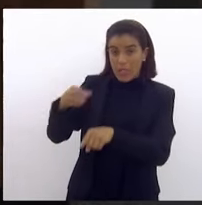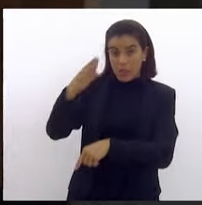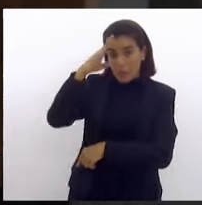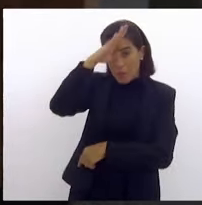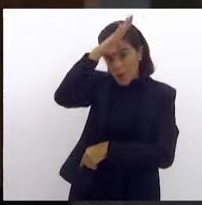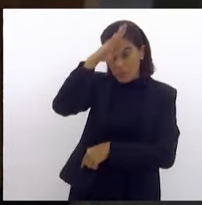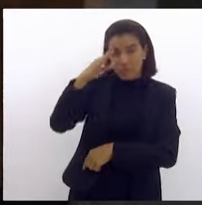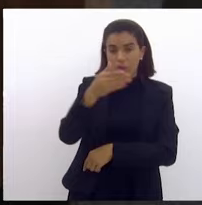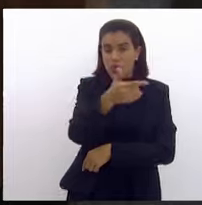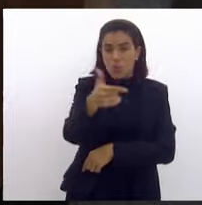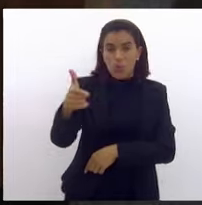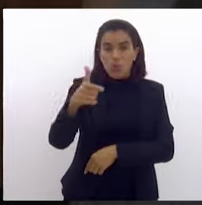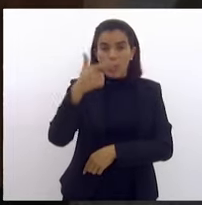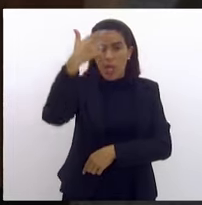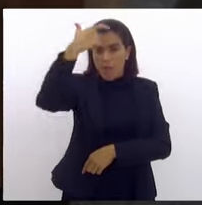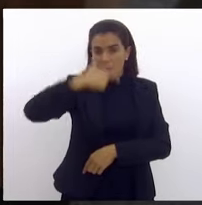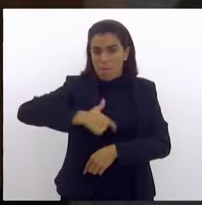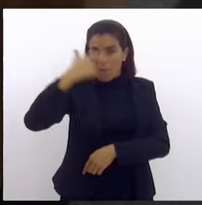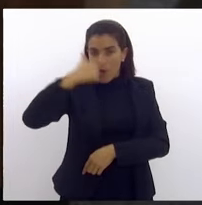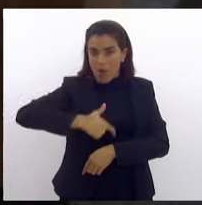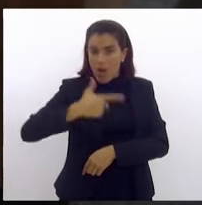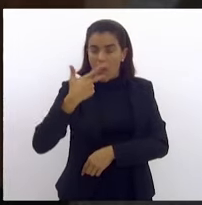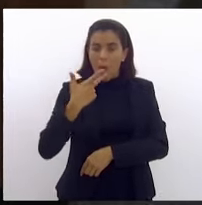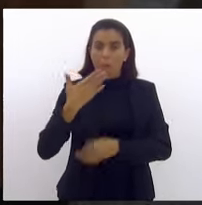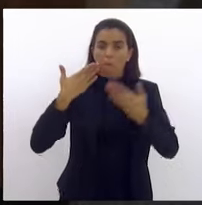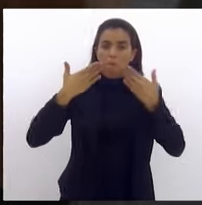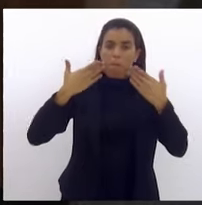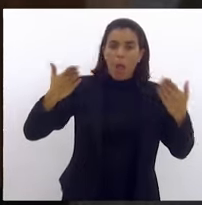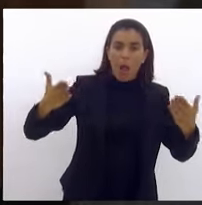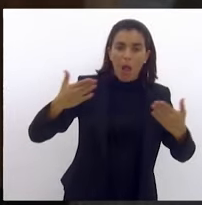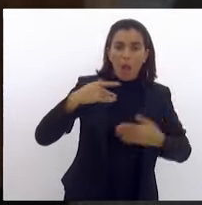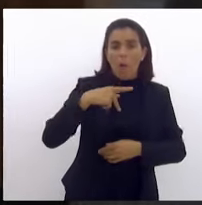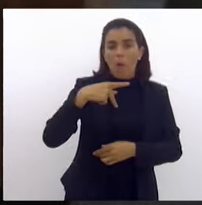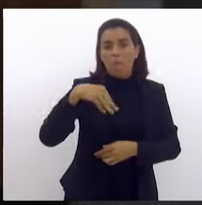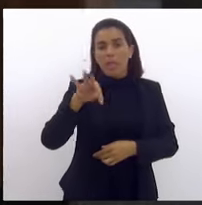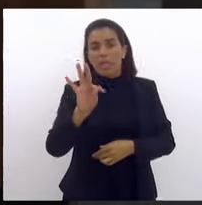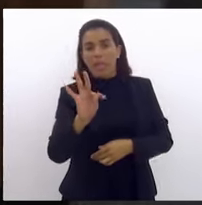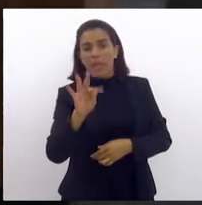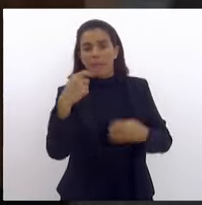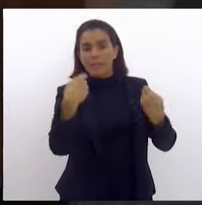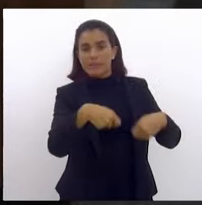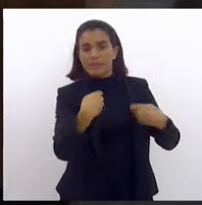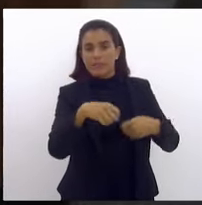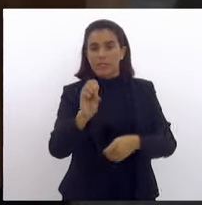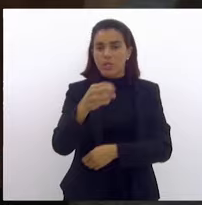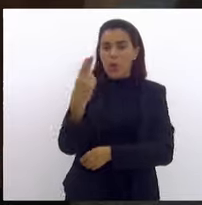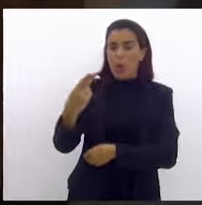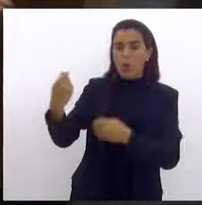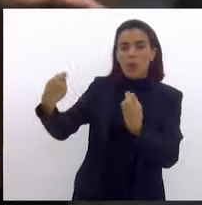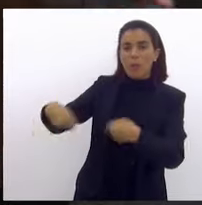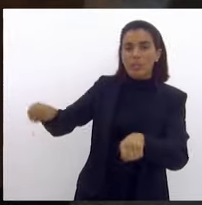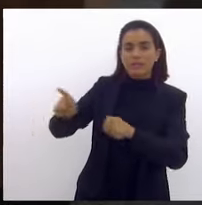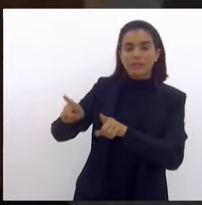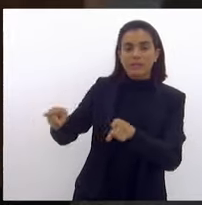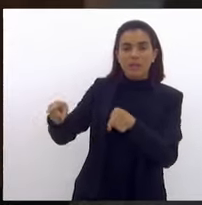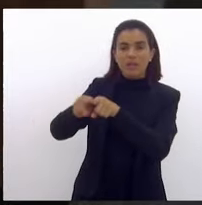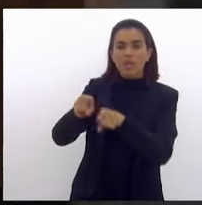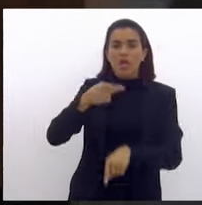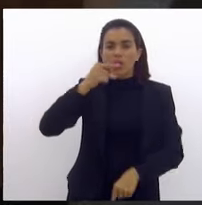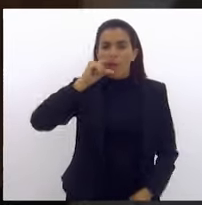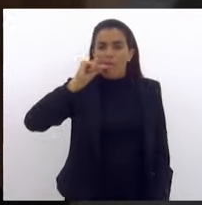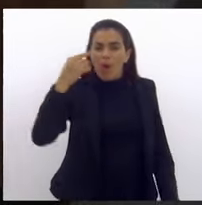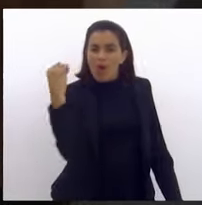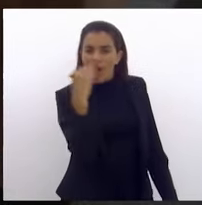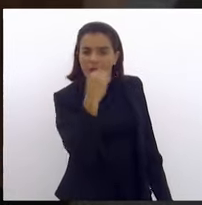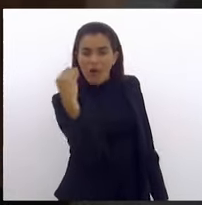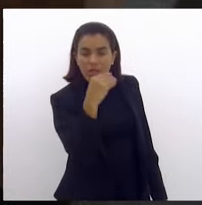Bolsonaro não tem moral de vir aqui dizer de quem o PT deve ou não deve ser aliado. Tem boquinha coisa